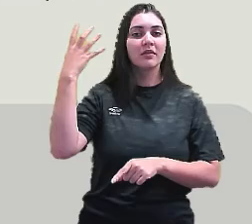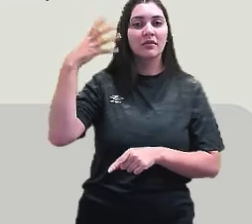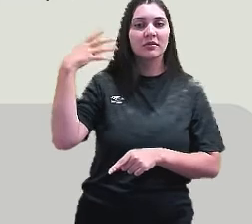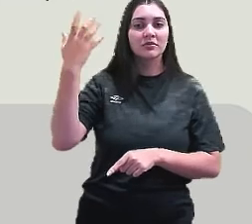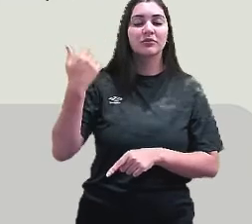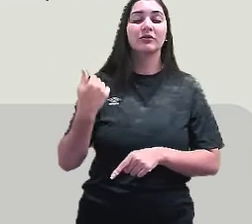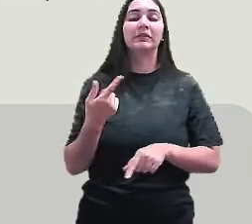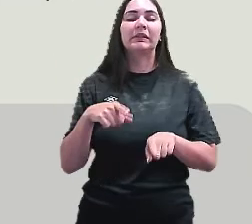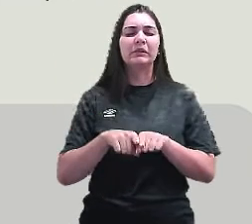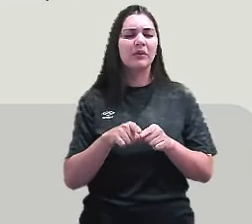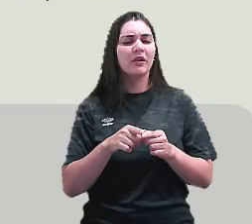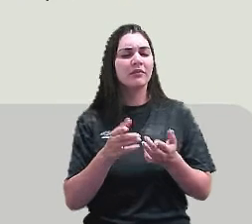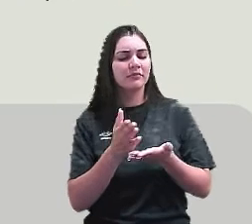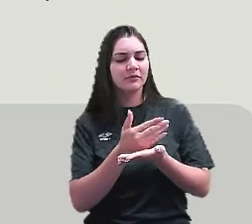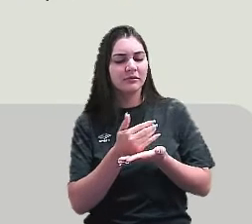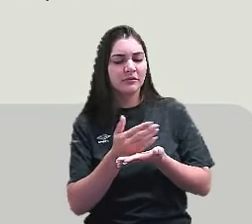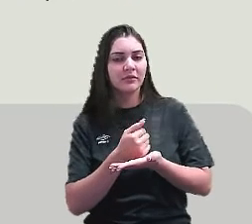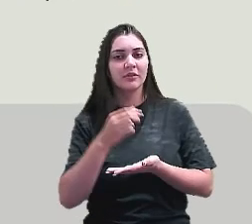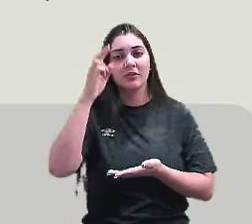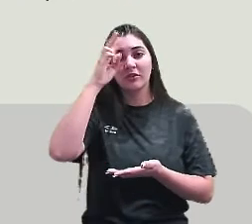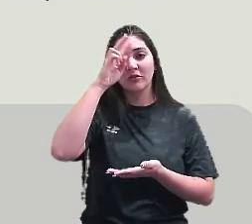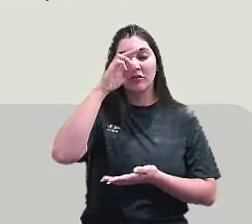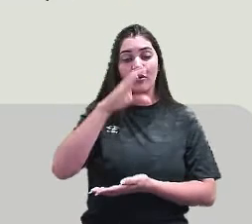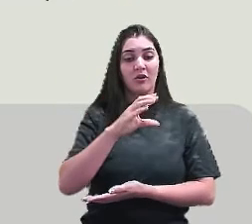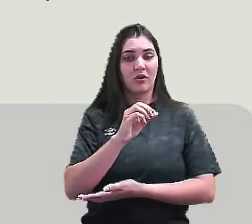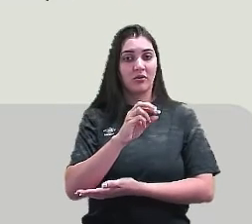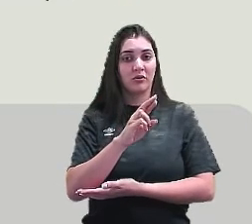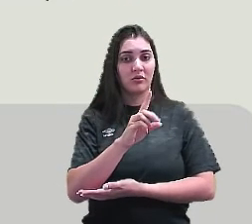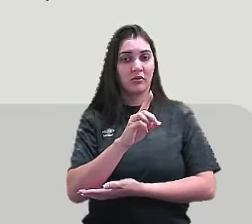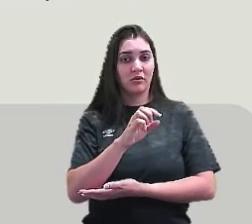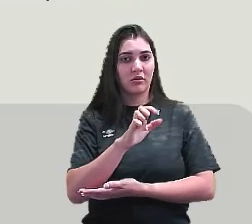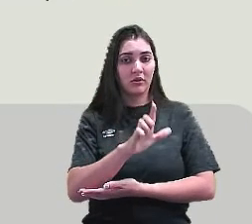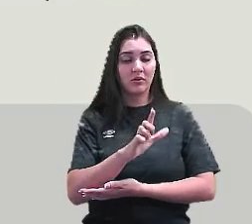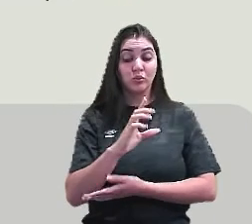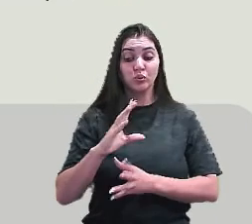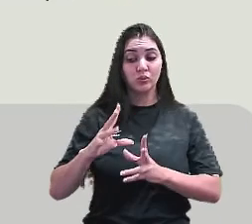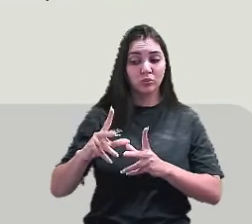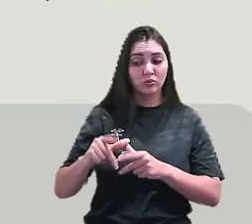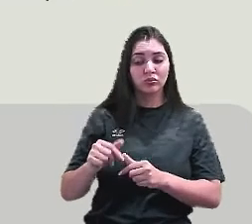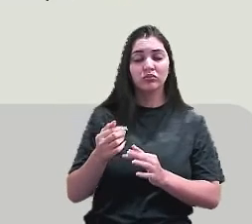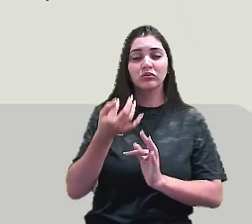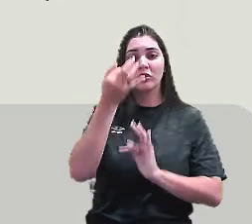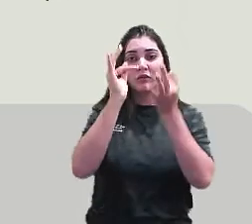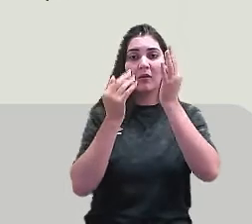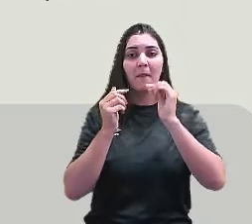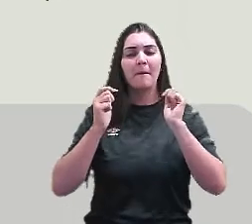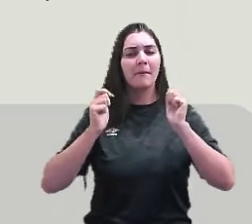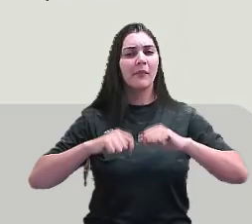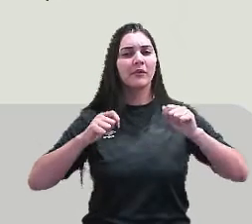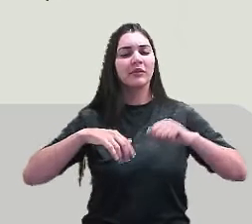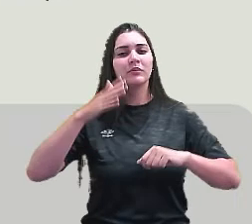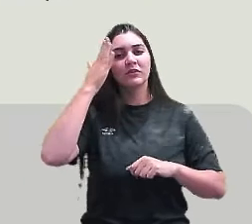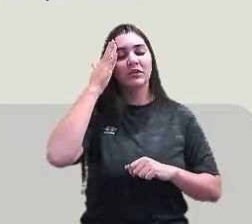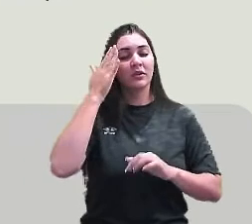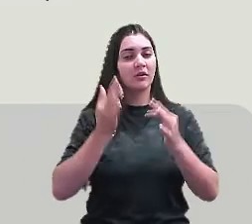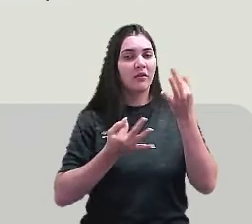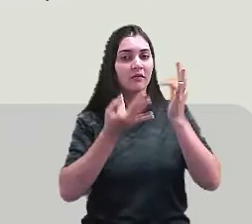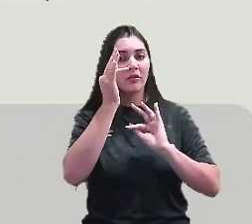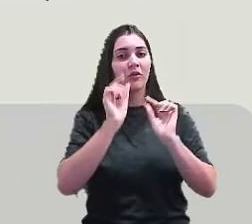popular, sim, a literatura de cordel. Isso tudo é folclore. Podemos entender como folclore